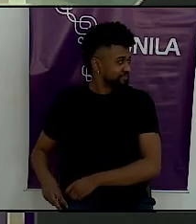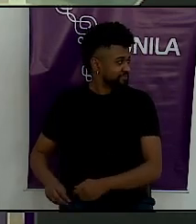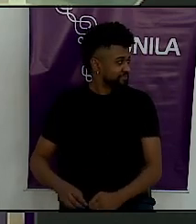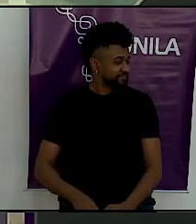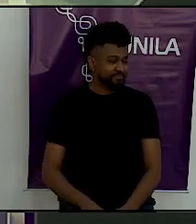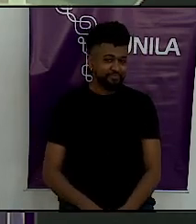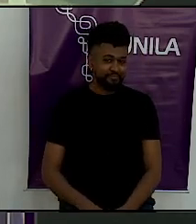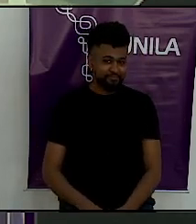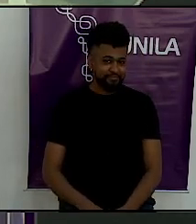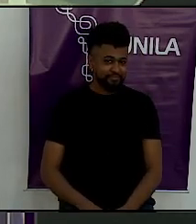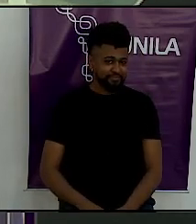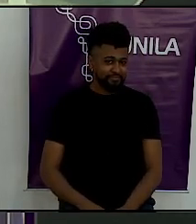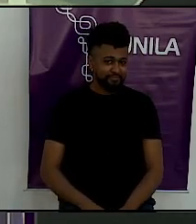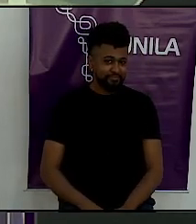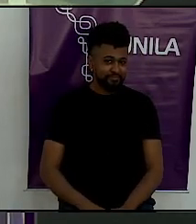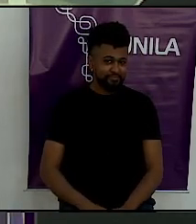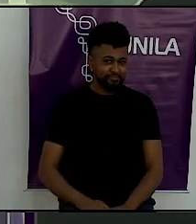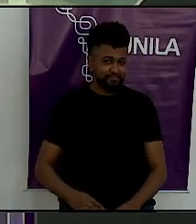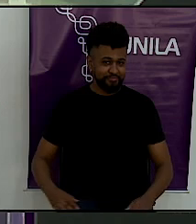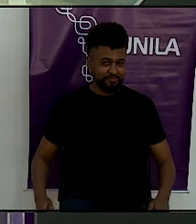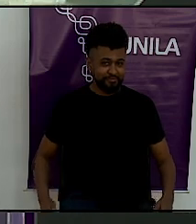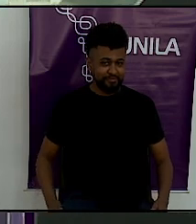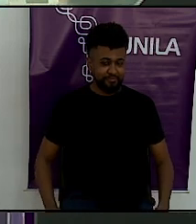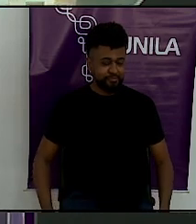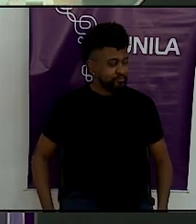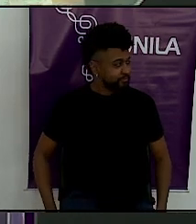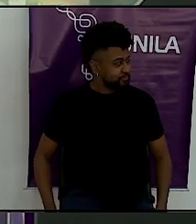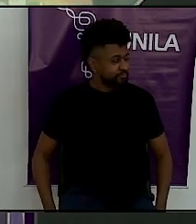A hora que ele der o...